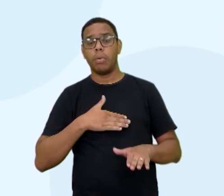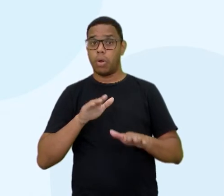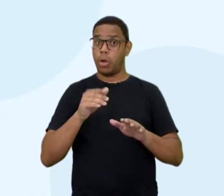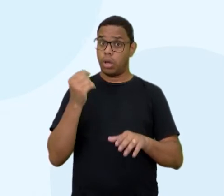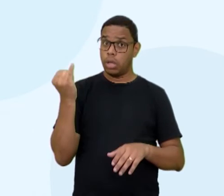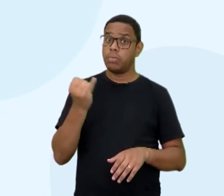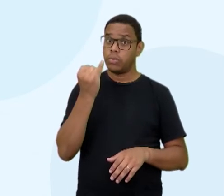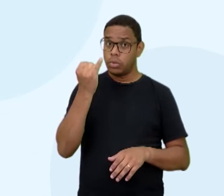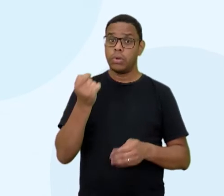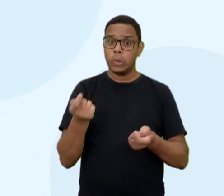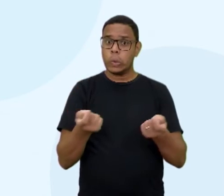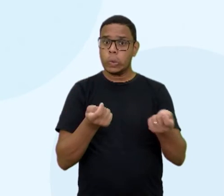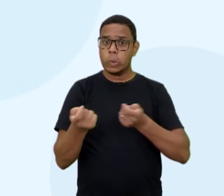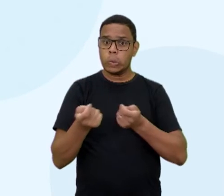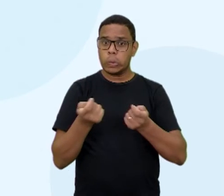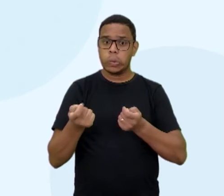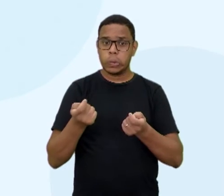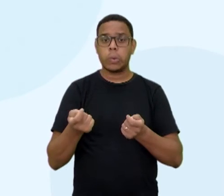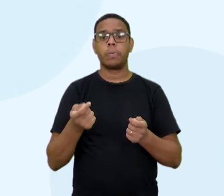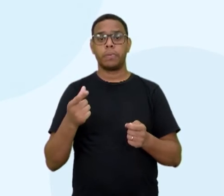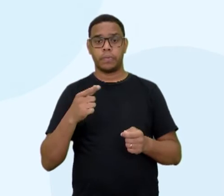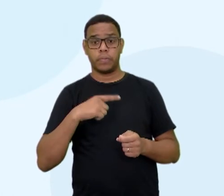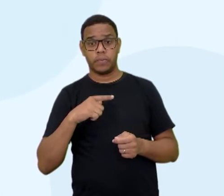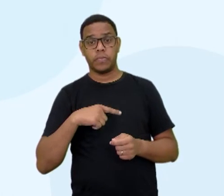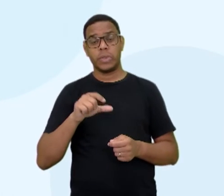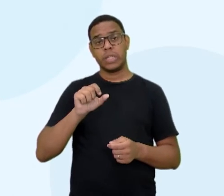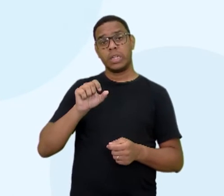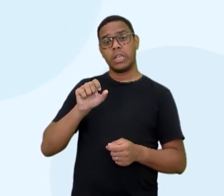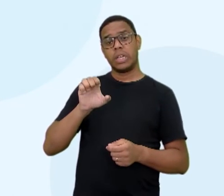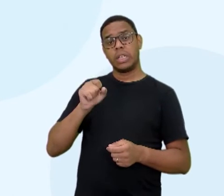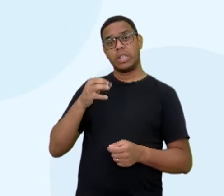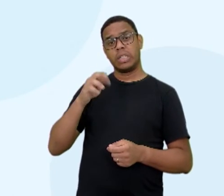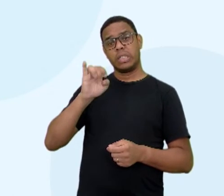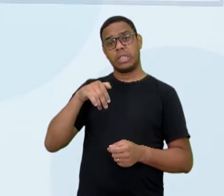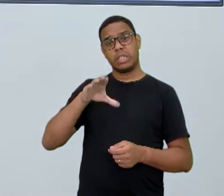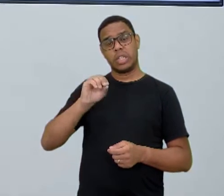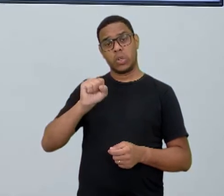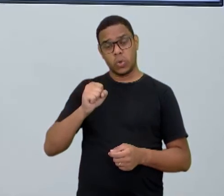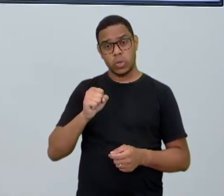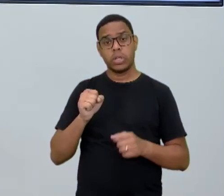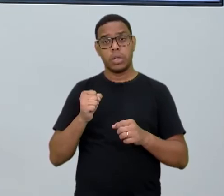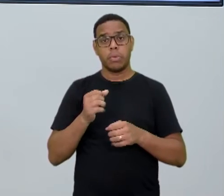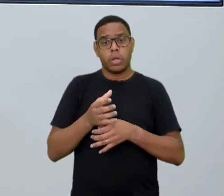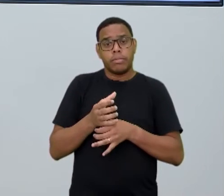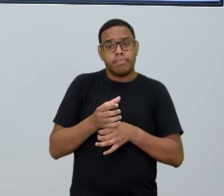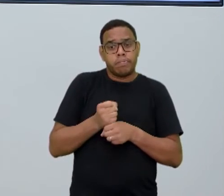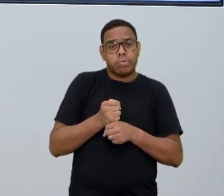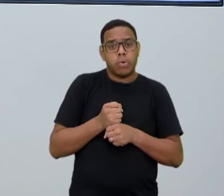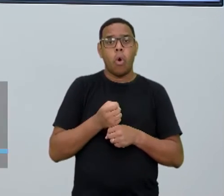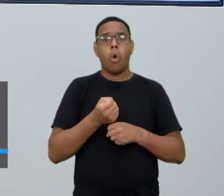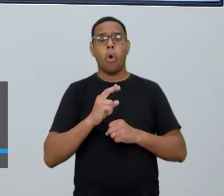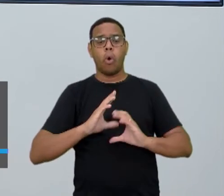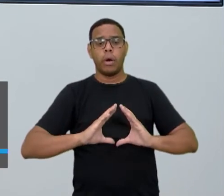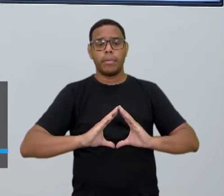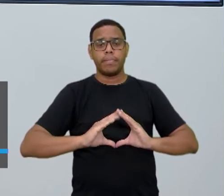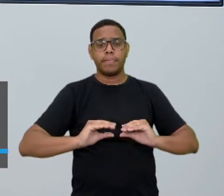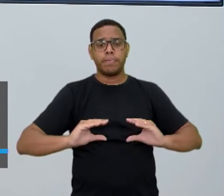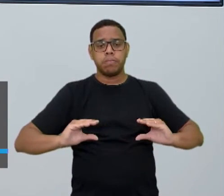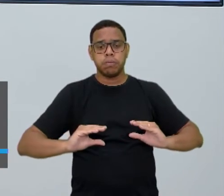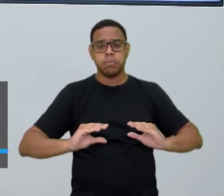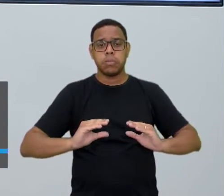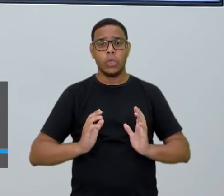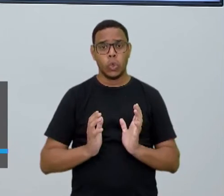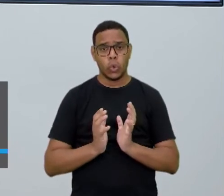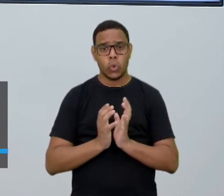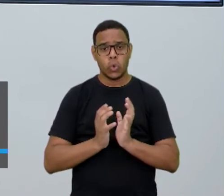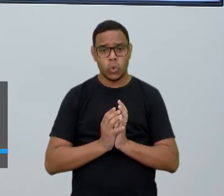desses nervos. Então, tem a presença de nervos extrínsecos que podem, então, contrair ou relaxar a musculatura